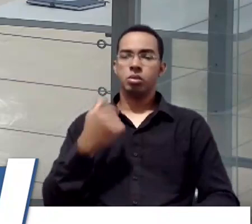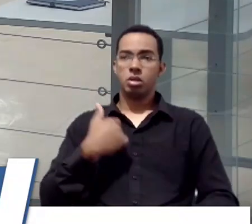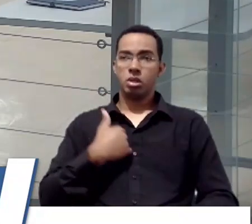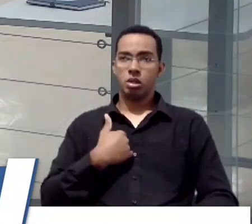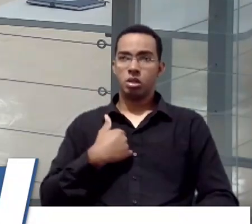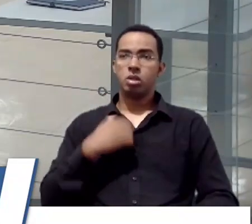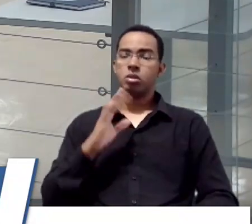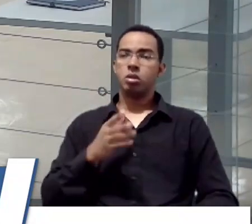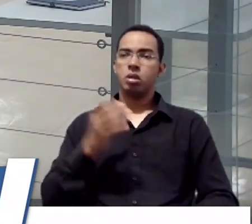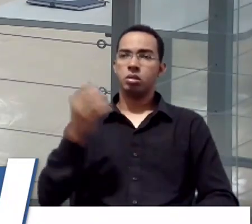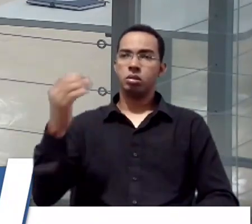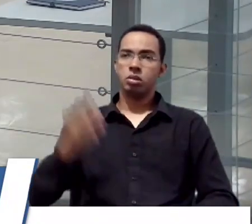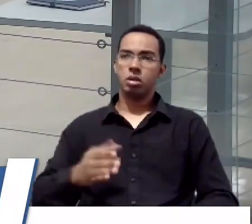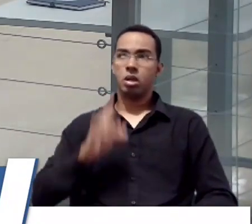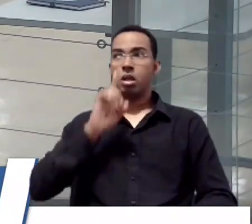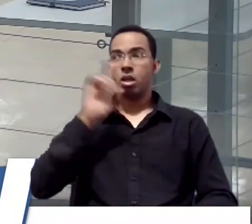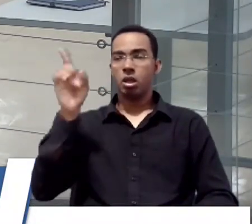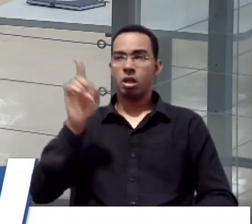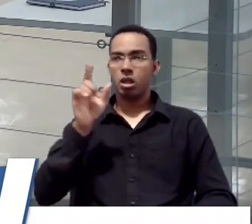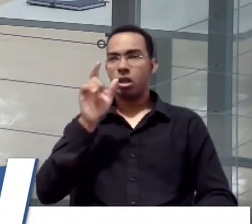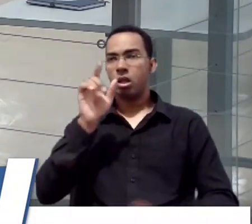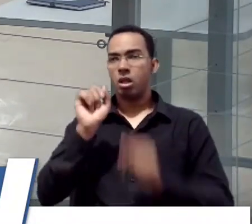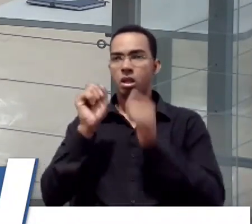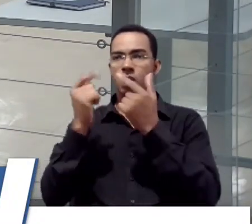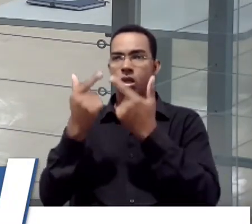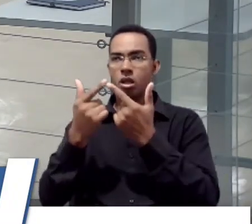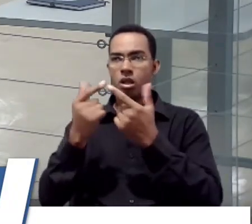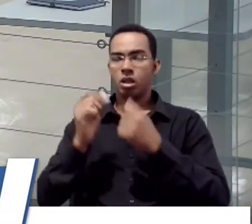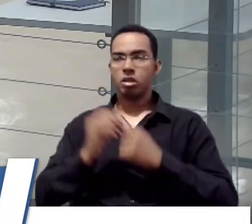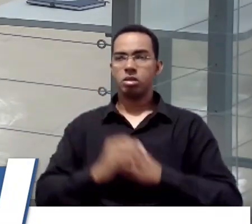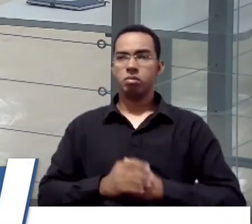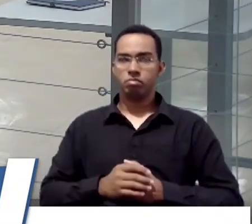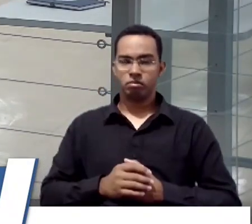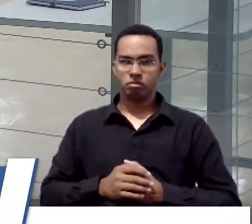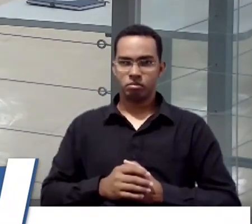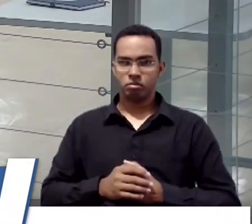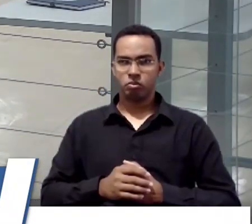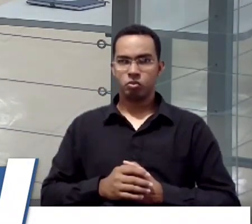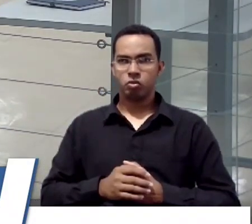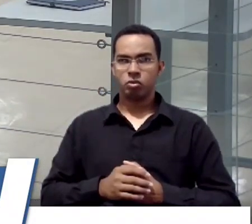tentei dizer lá na Assembleia, o seguinte,